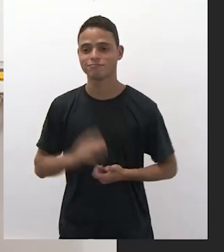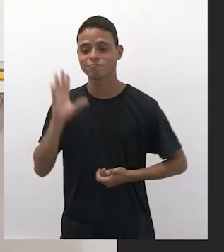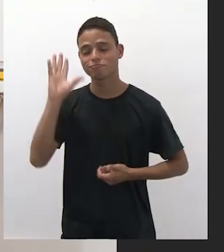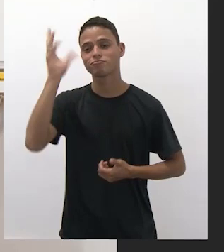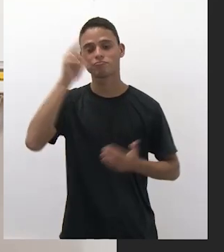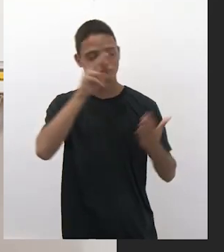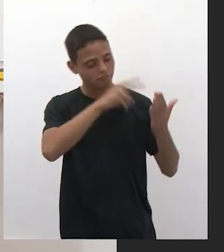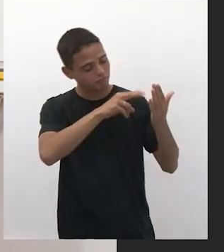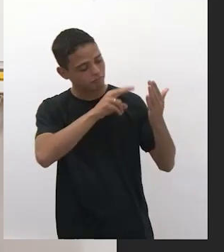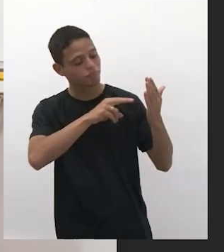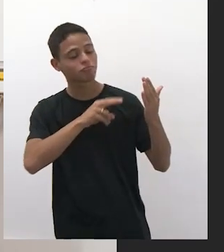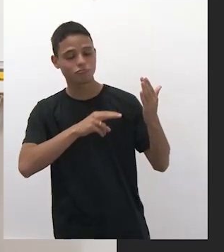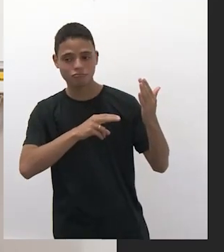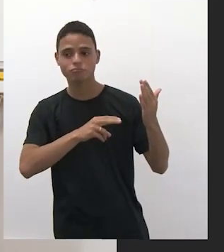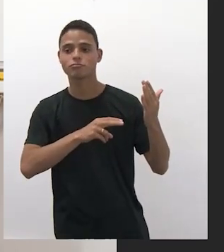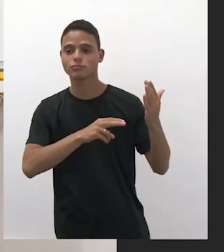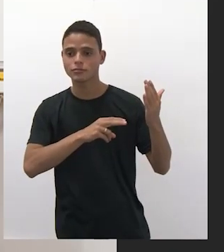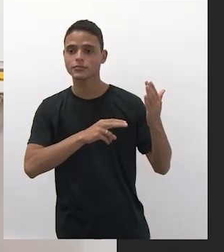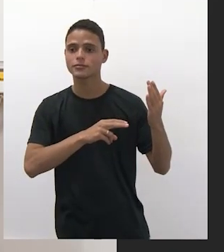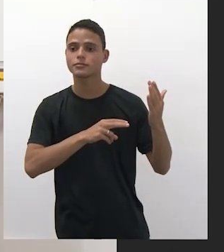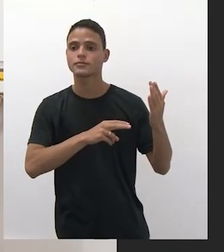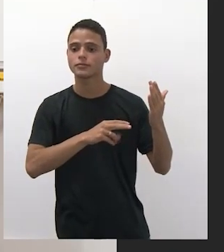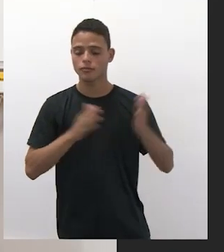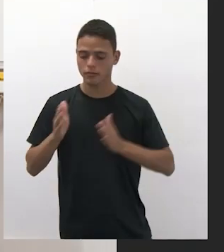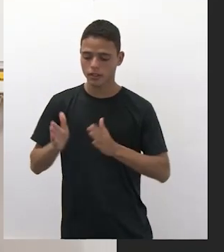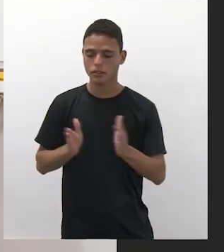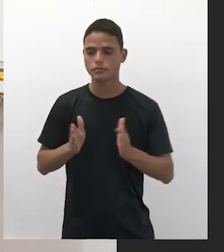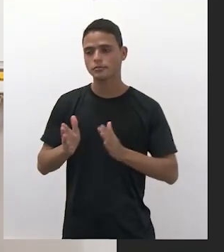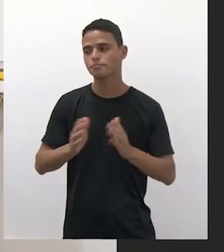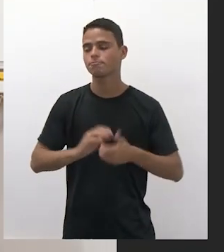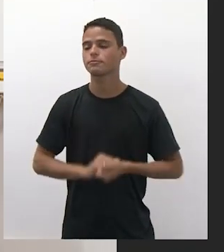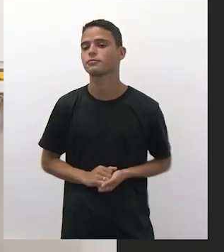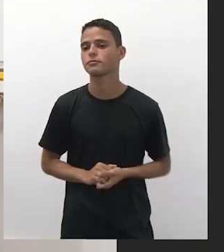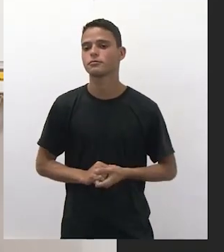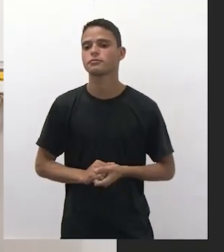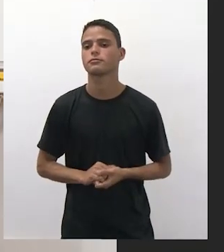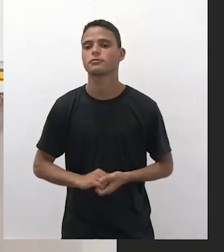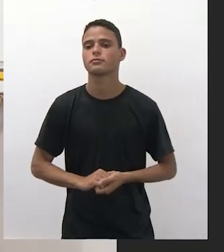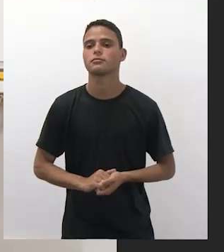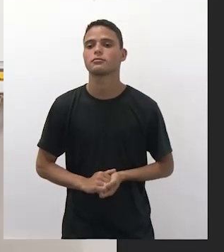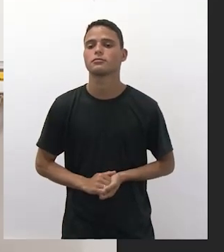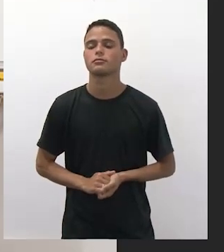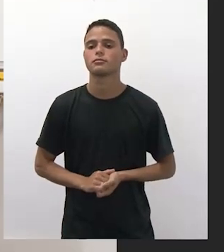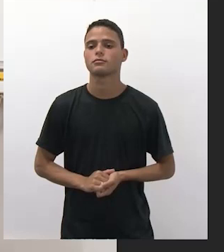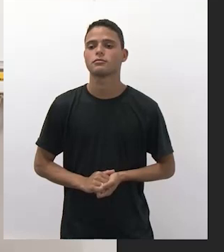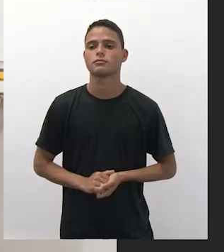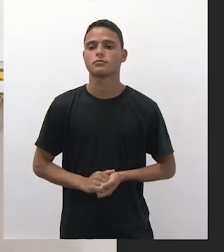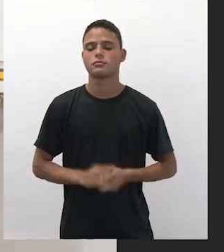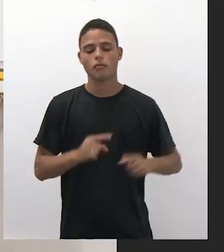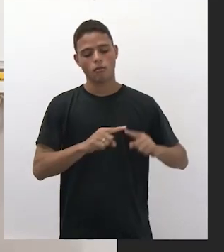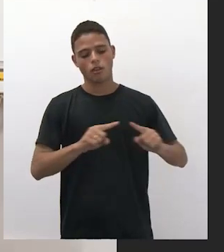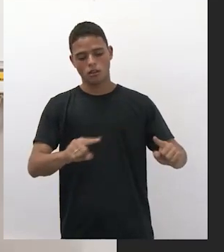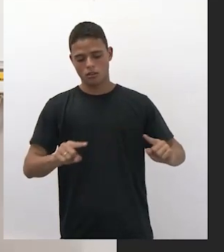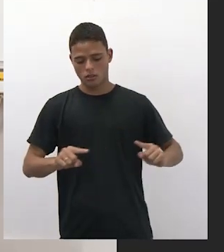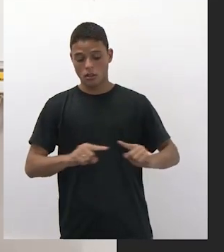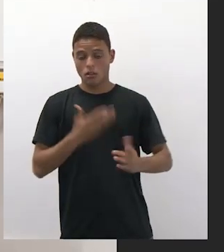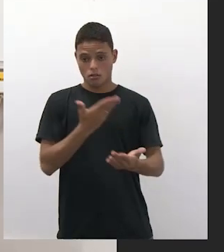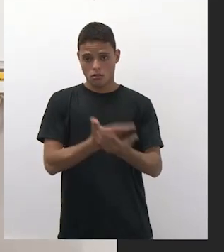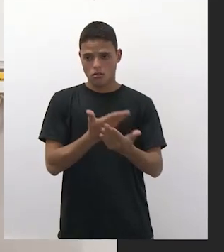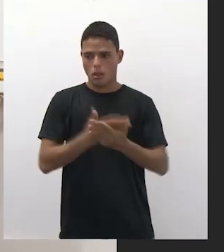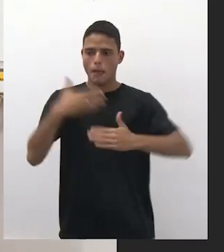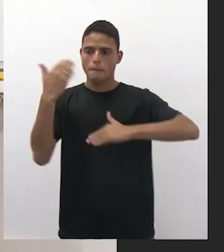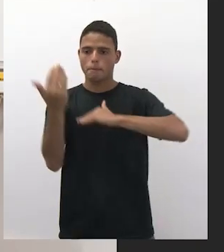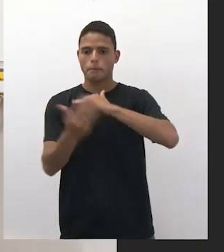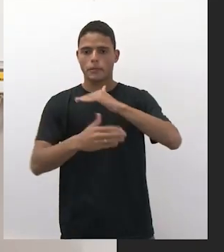ler, né, naquela época, embora as classes eram misturadas, mas